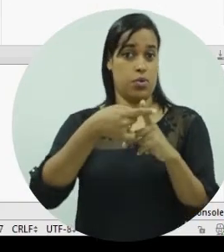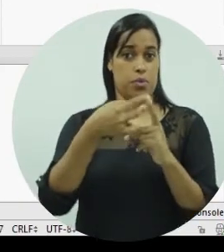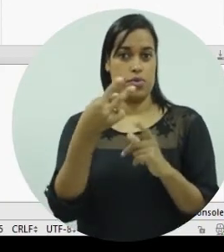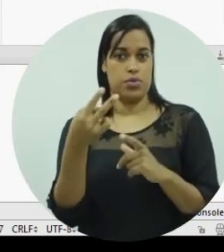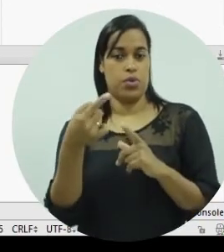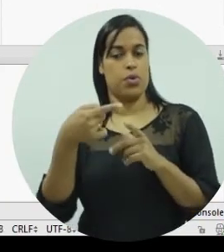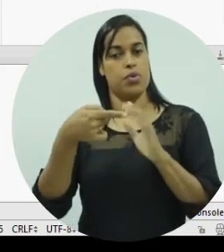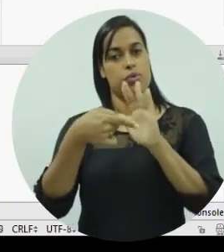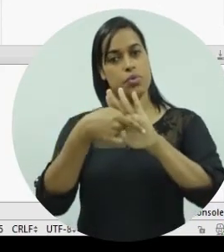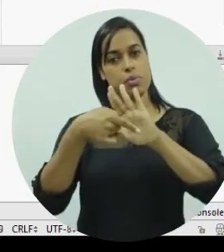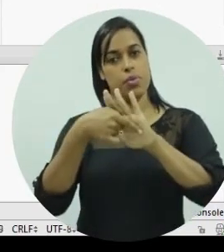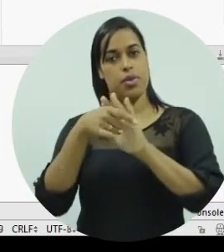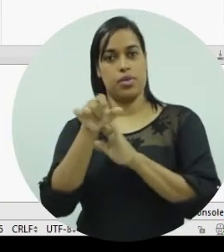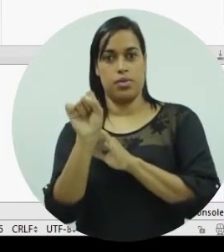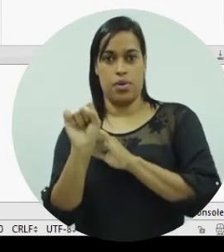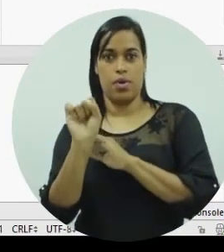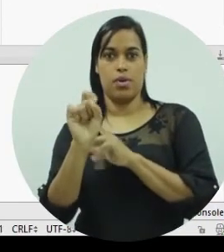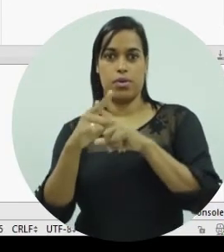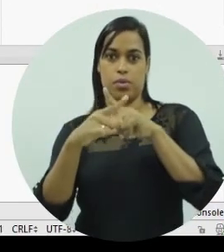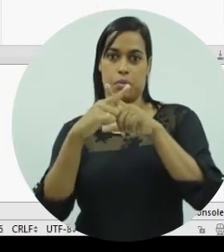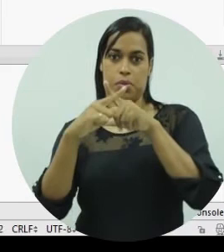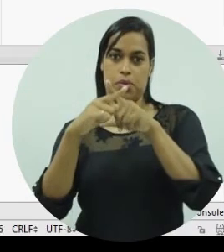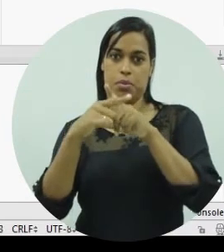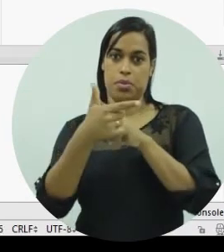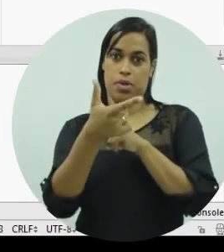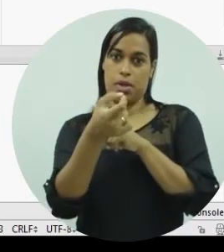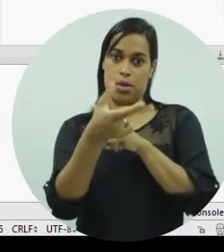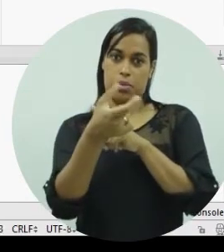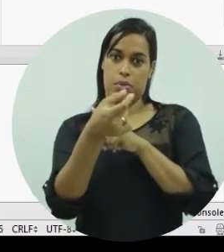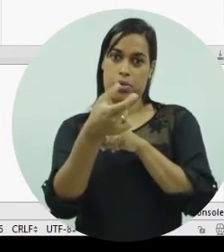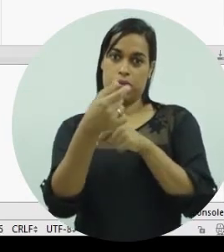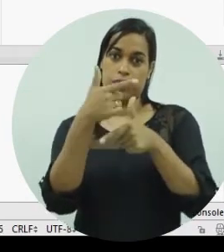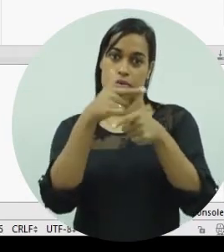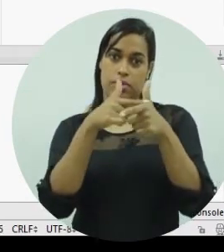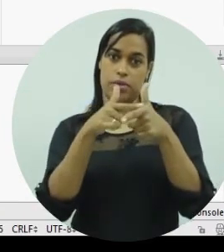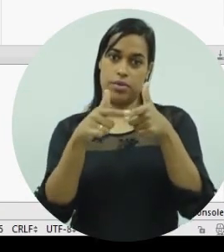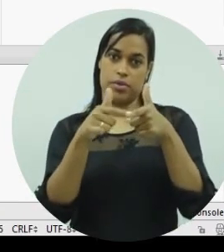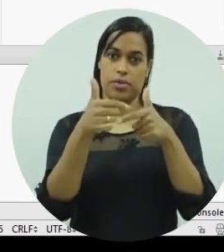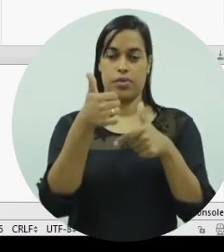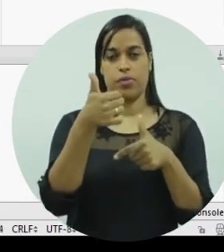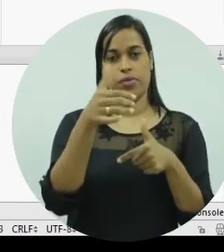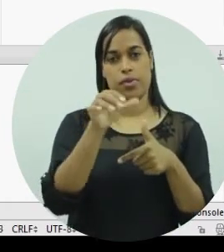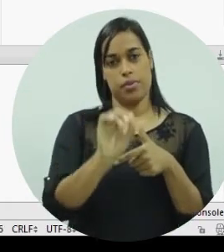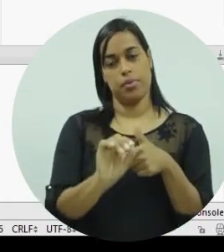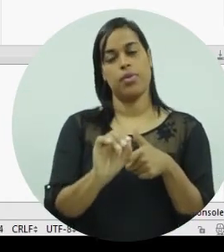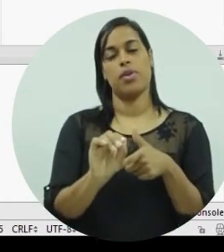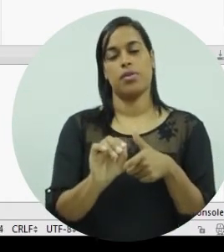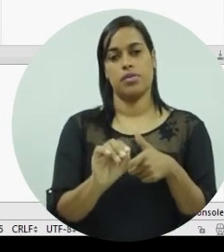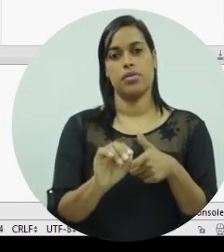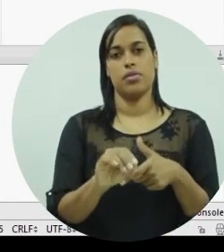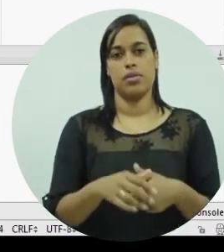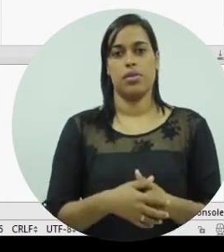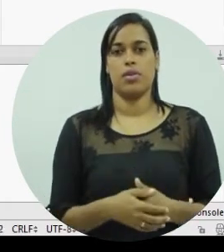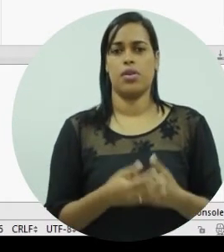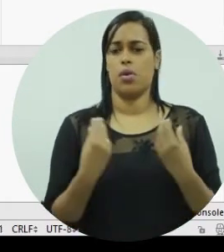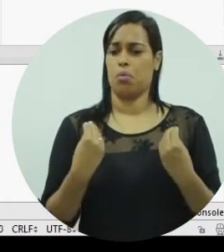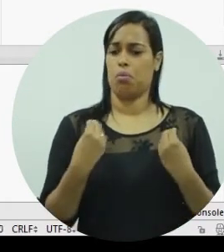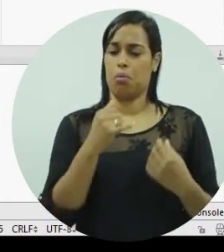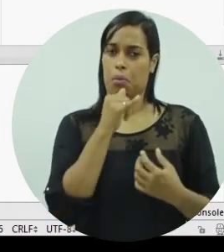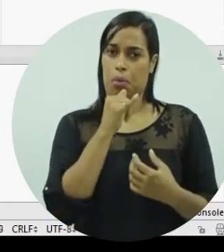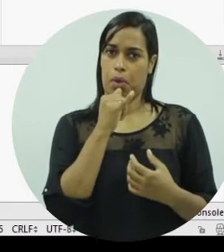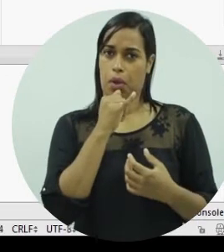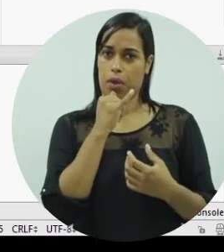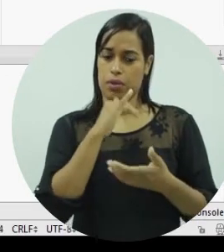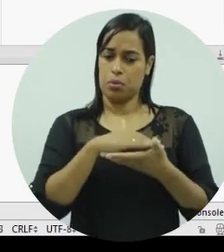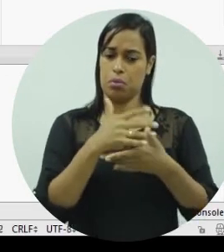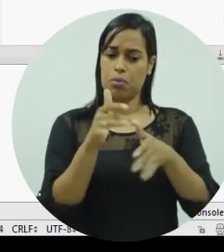8, multiplicado por 20, dividido por 10. E como é que o computador